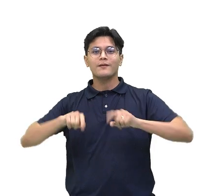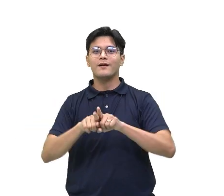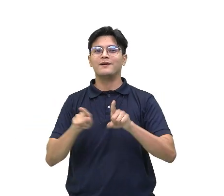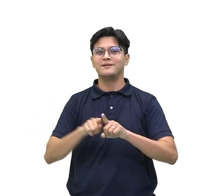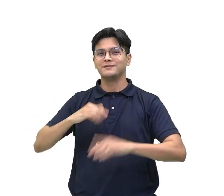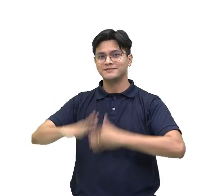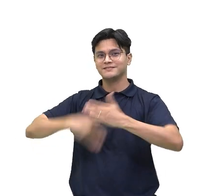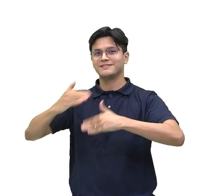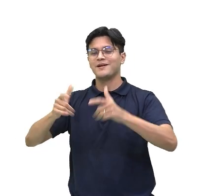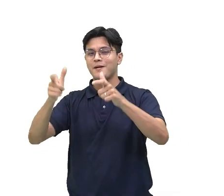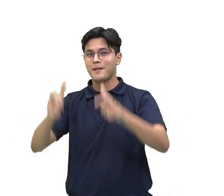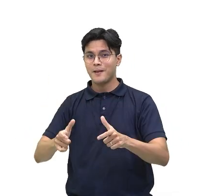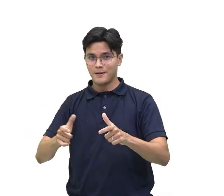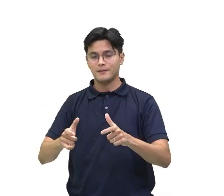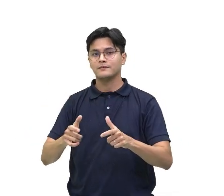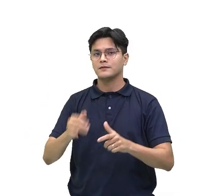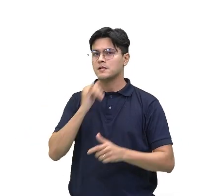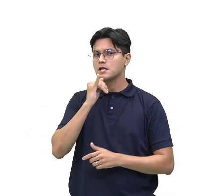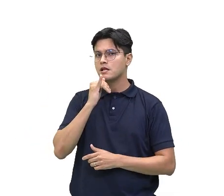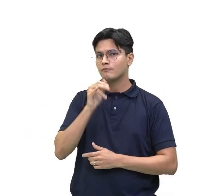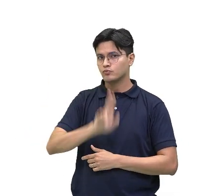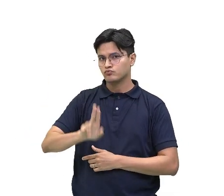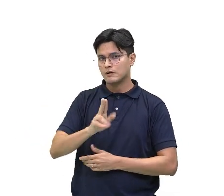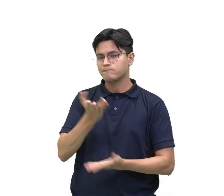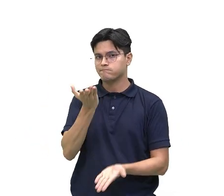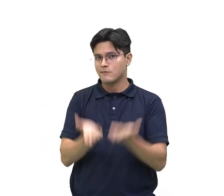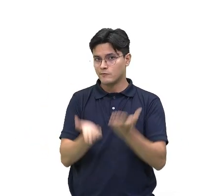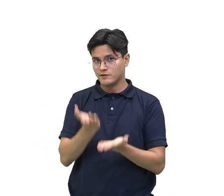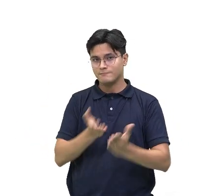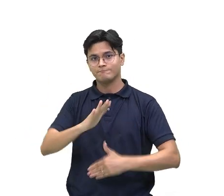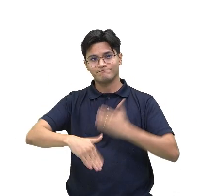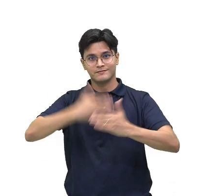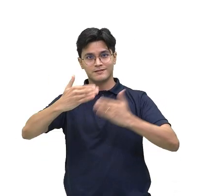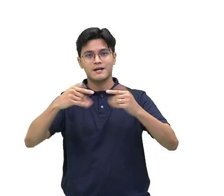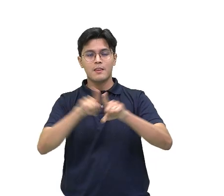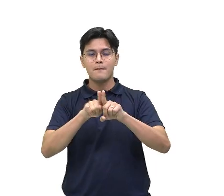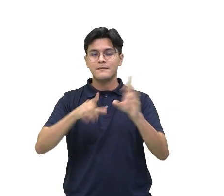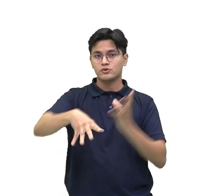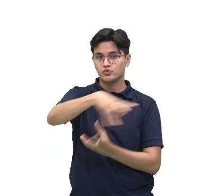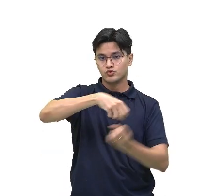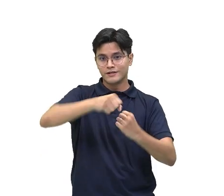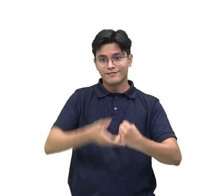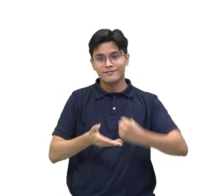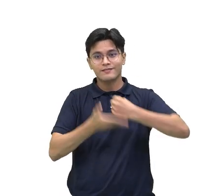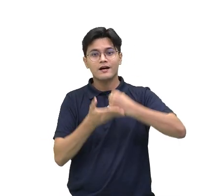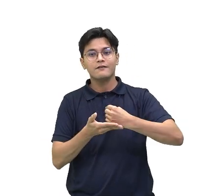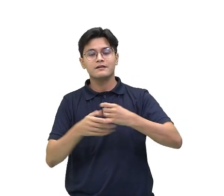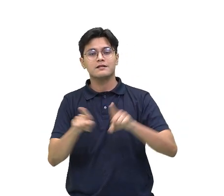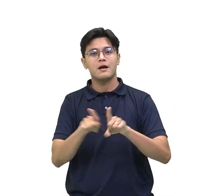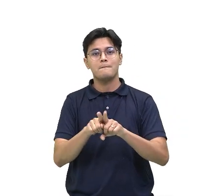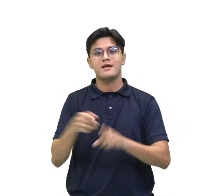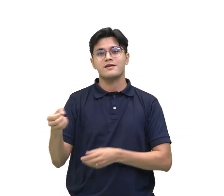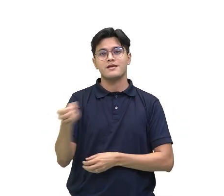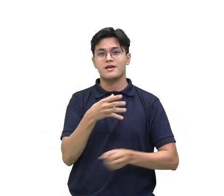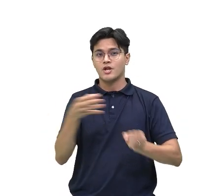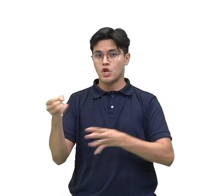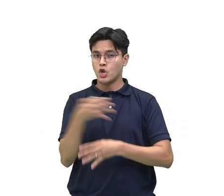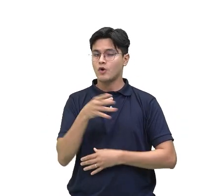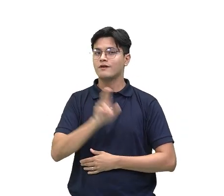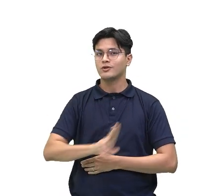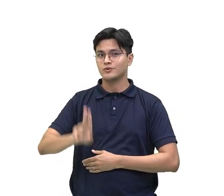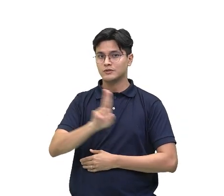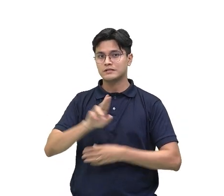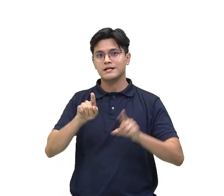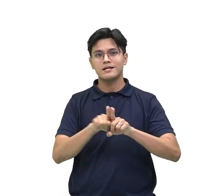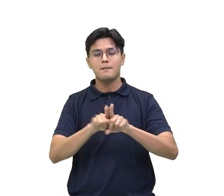De um desenvolvimento equilibrado, inclusivo, sustentável, também se tornando inovador e até mesmo